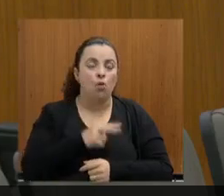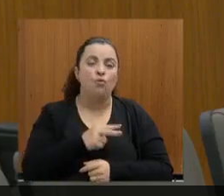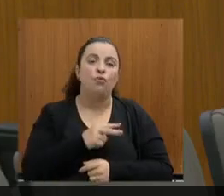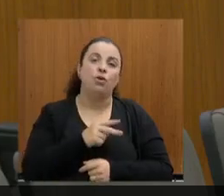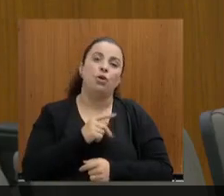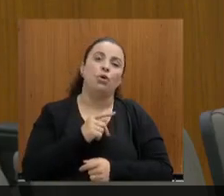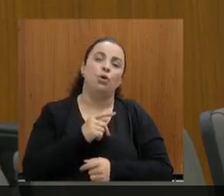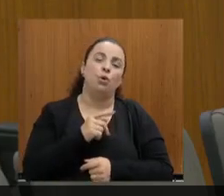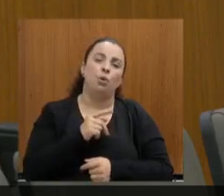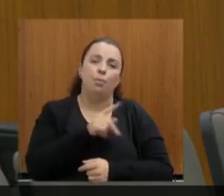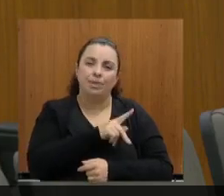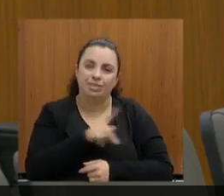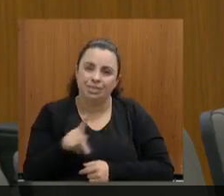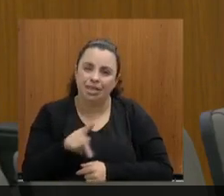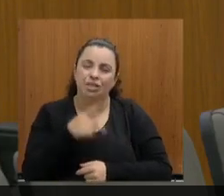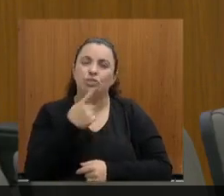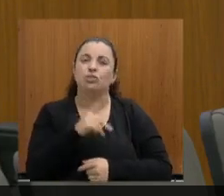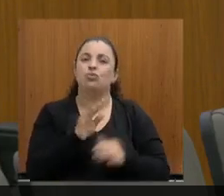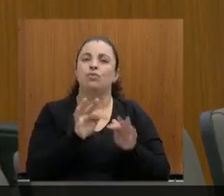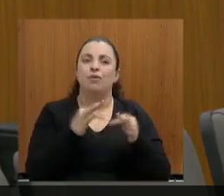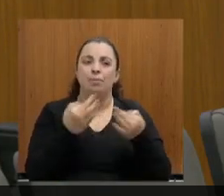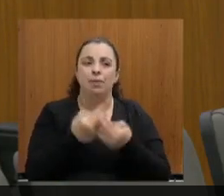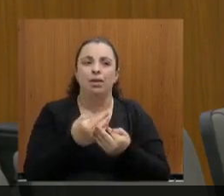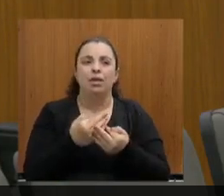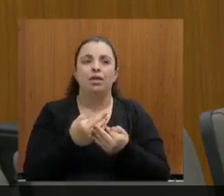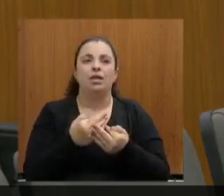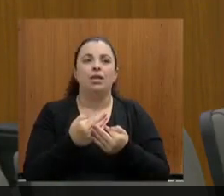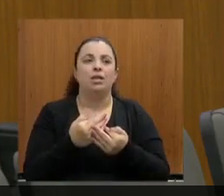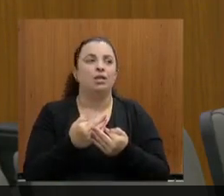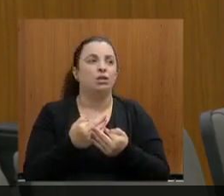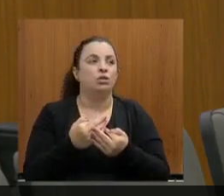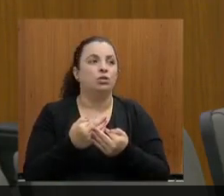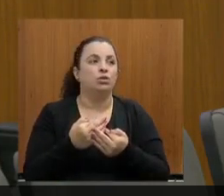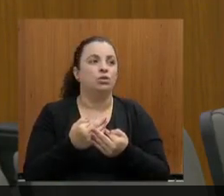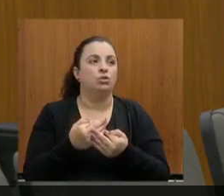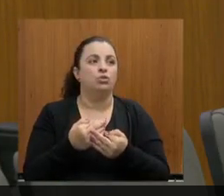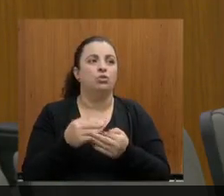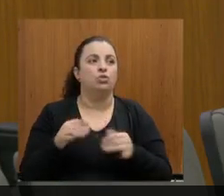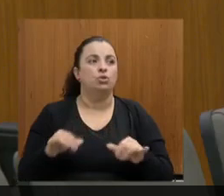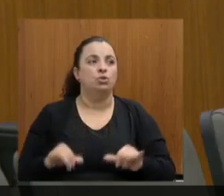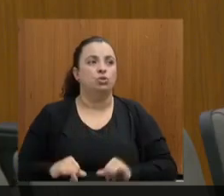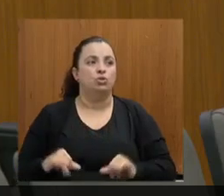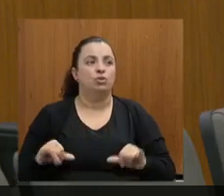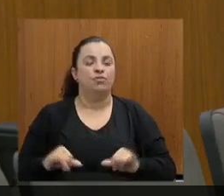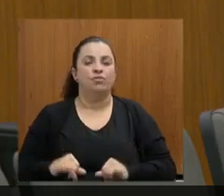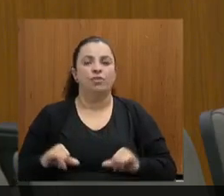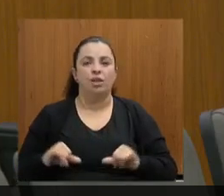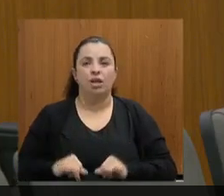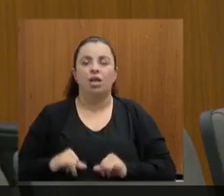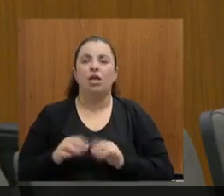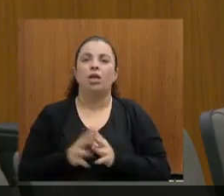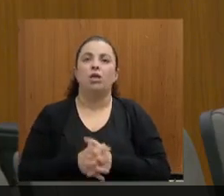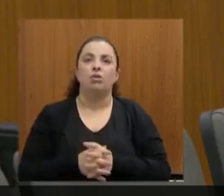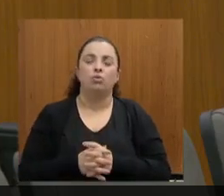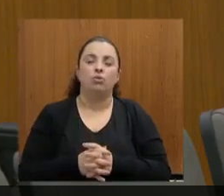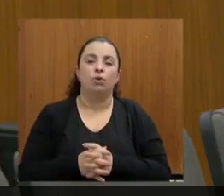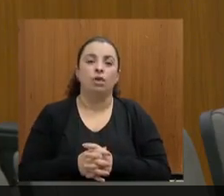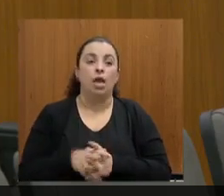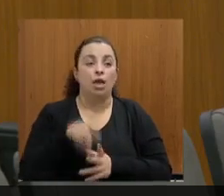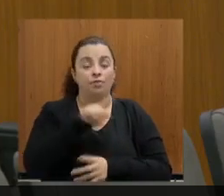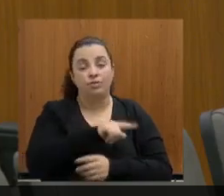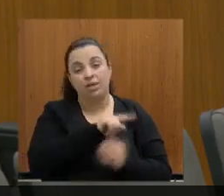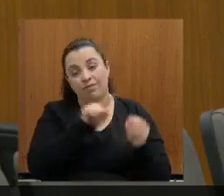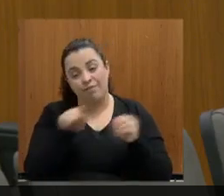família dele essas coisas tristes da da política viu Presidente Reinaldo não é o senhor veio para Minas Gerais